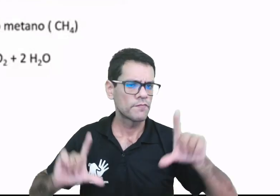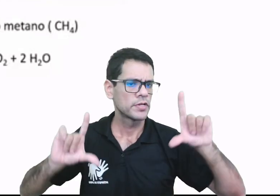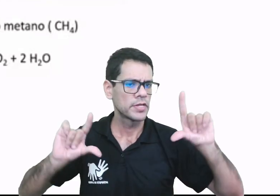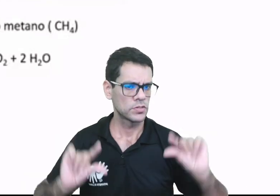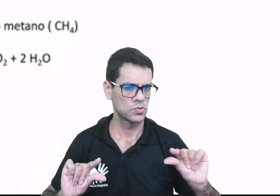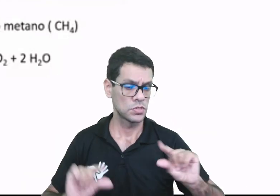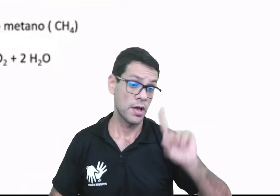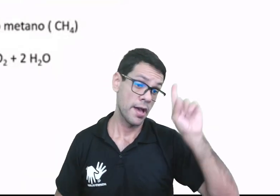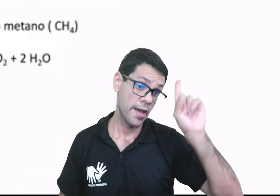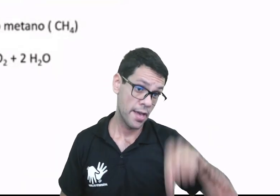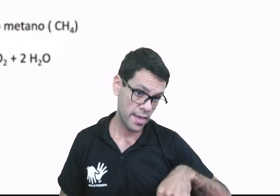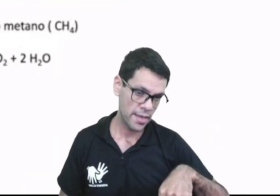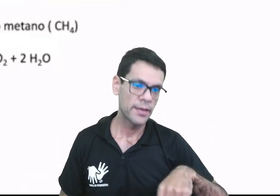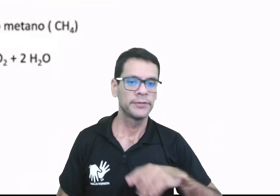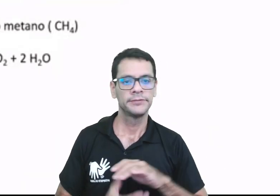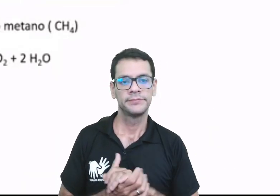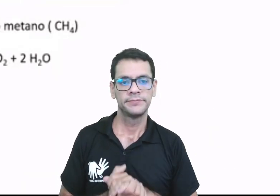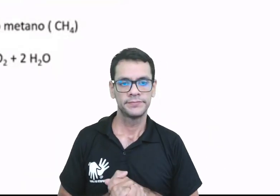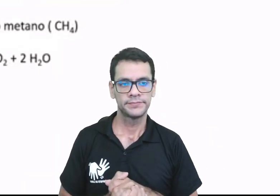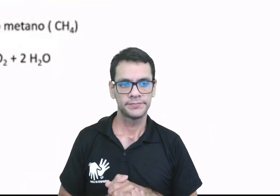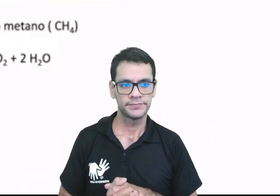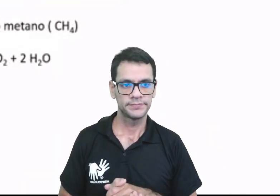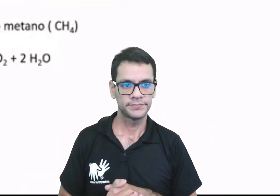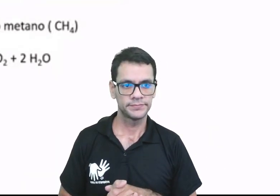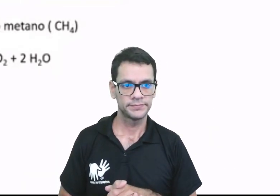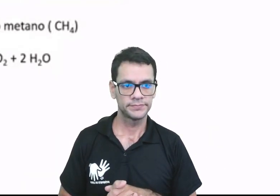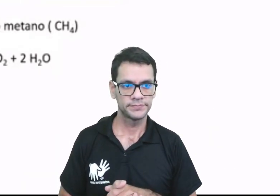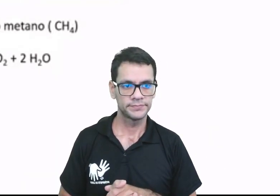o agente